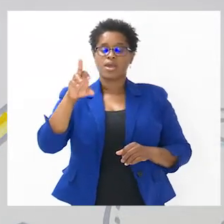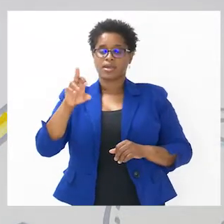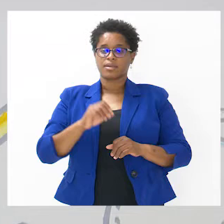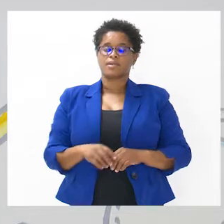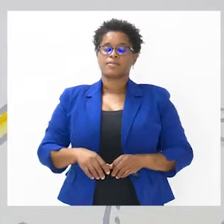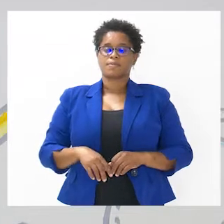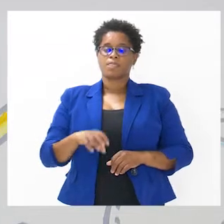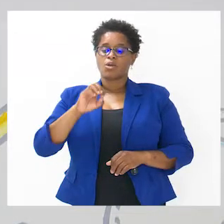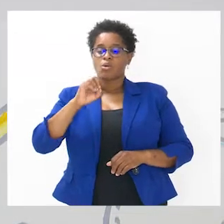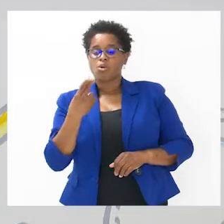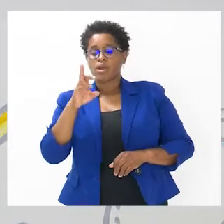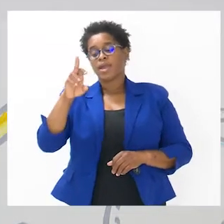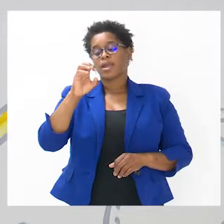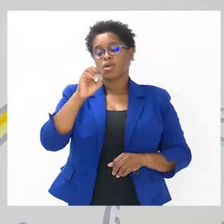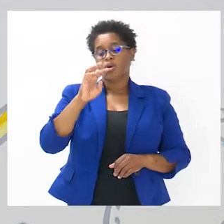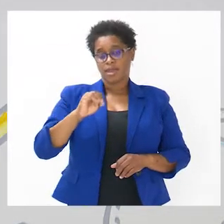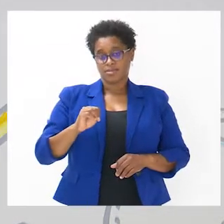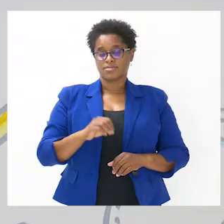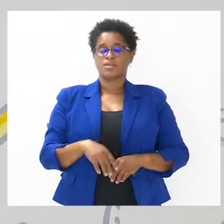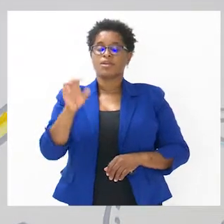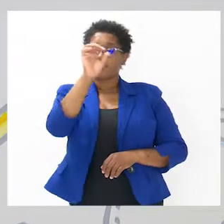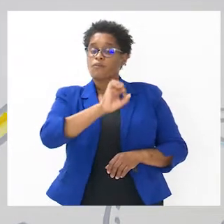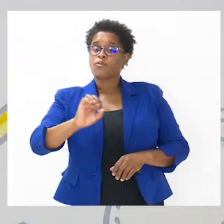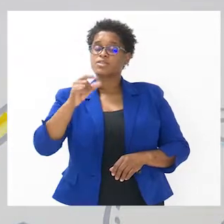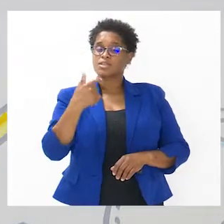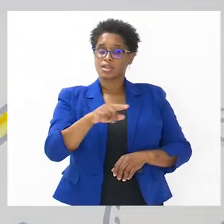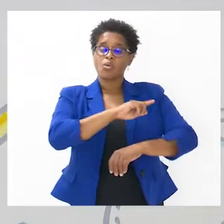SOR ou ROS. Vocês têm um ângulo